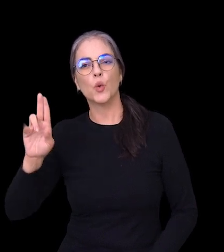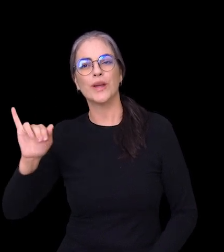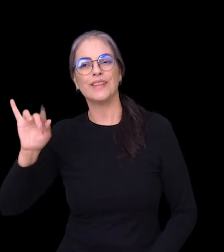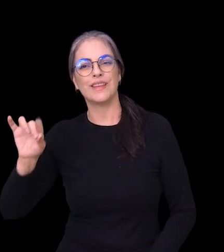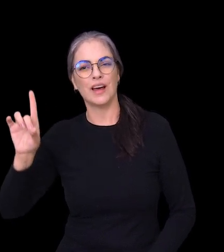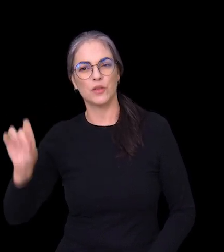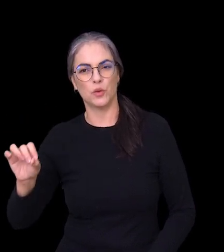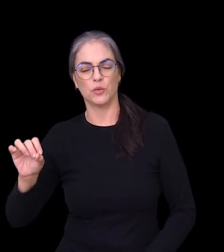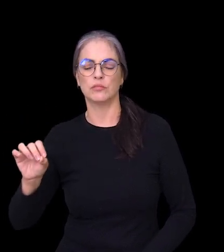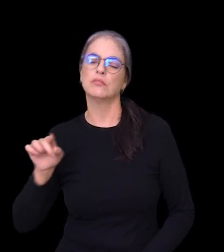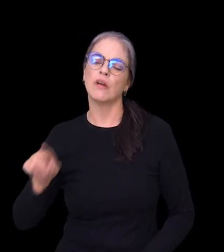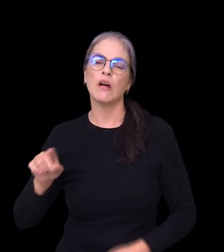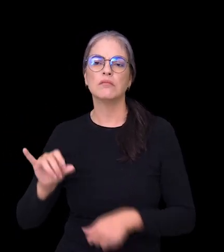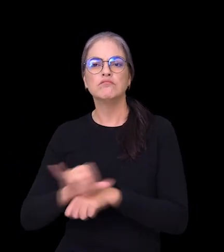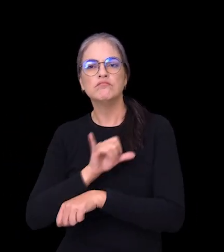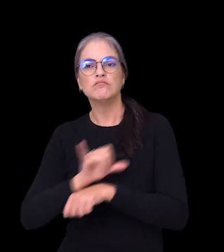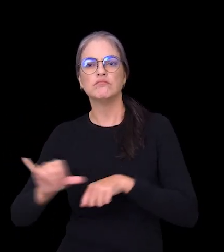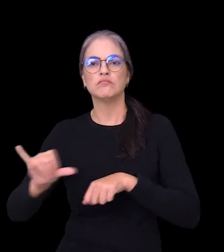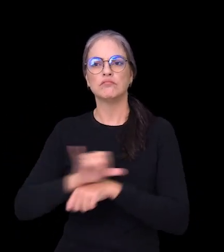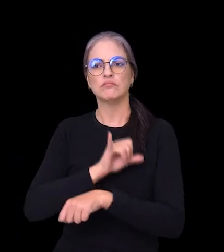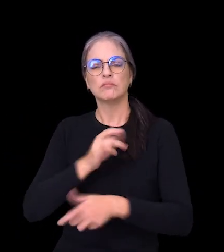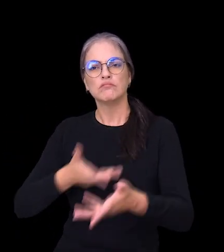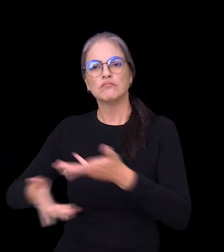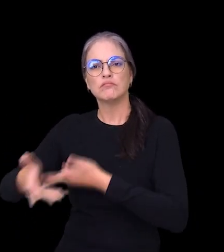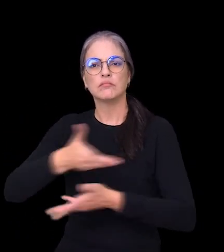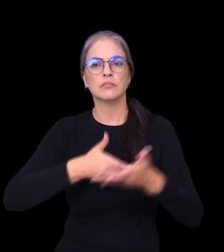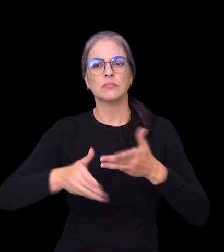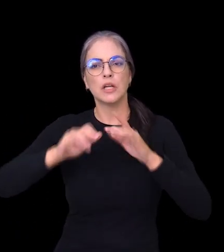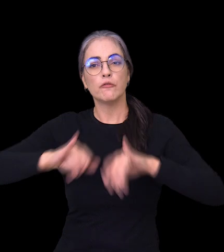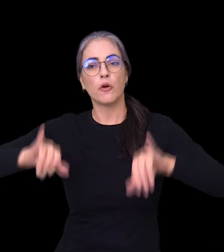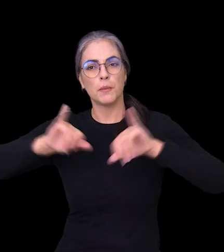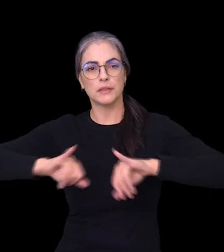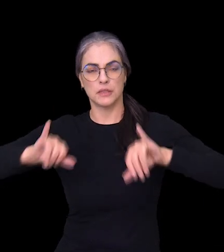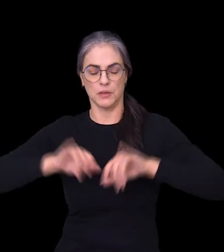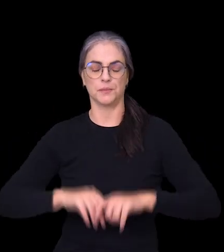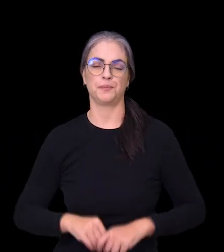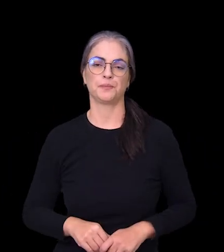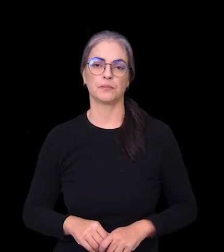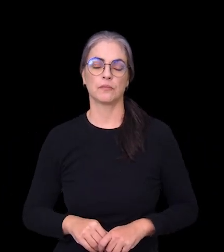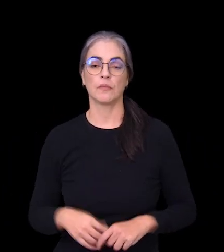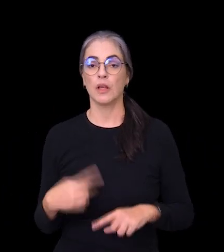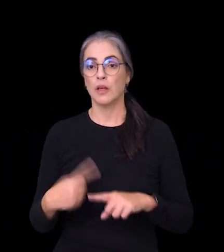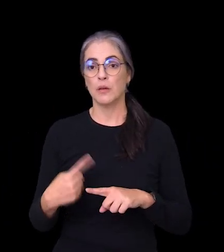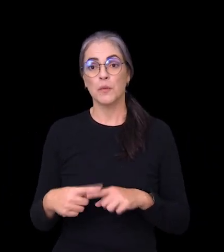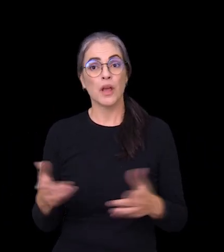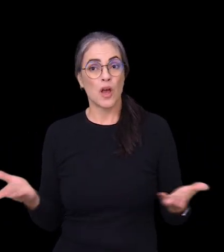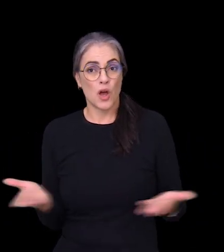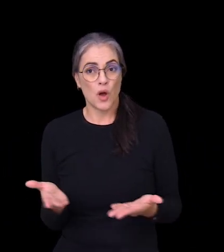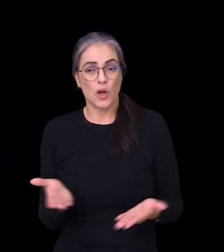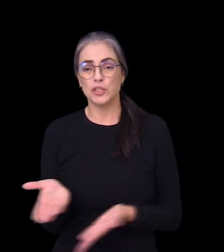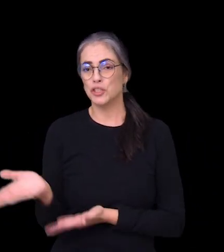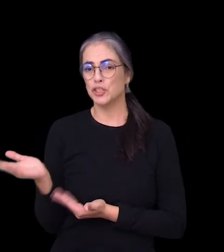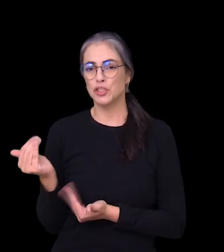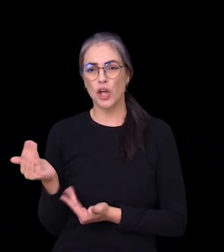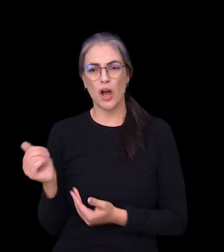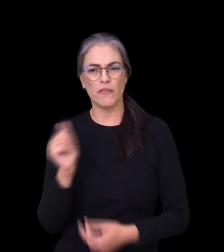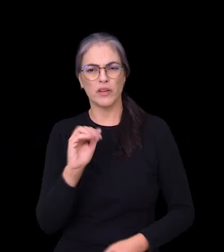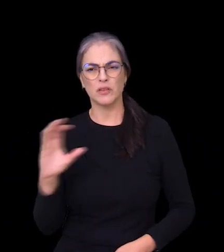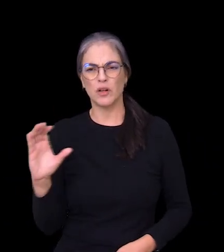forma interativa de se trabalhar a informação. Então, hoje em dia, adolescentes e jovens também estão num mundo